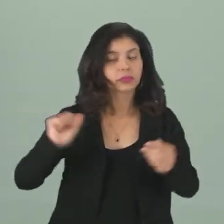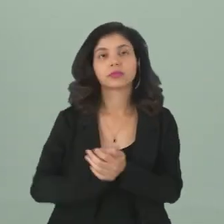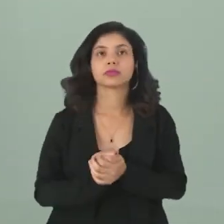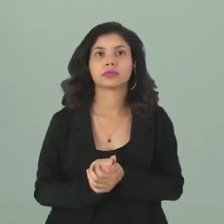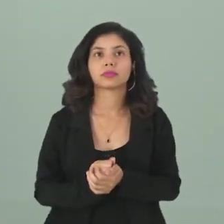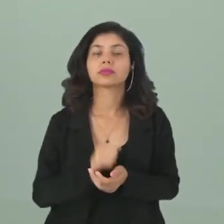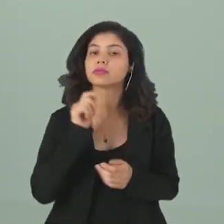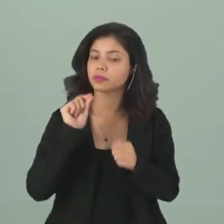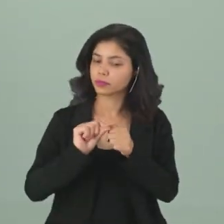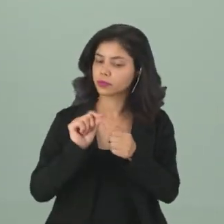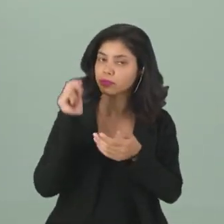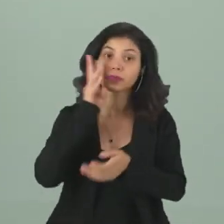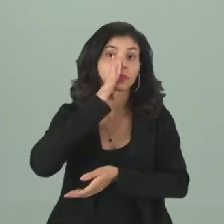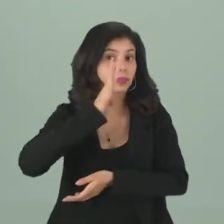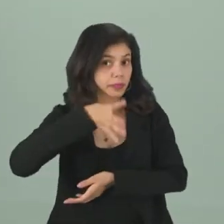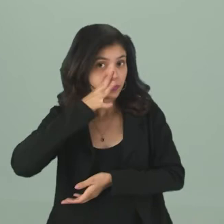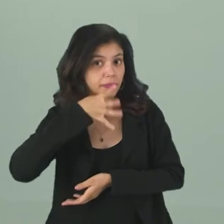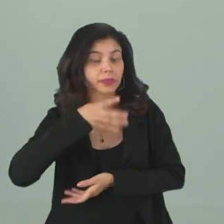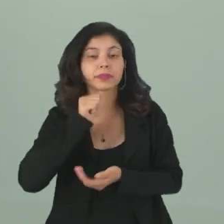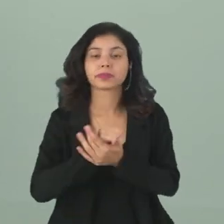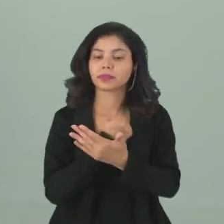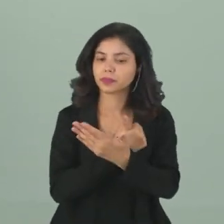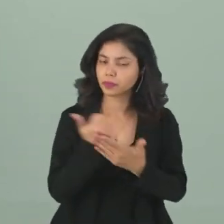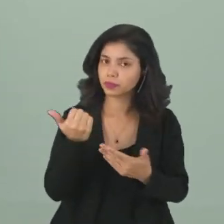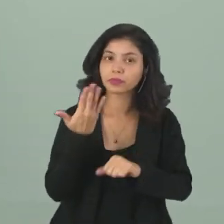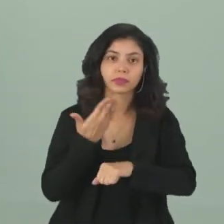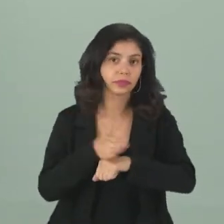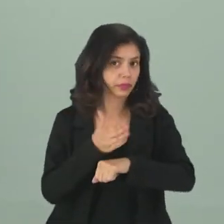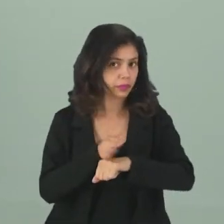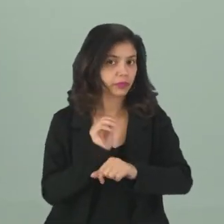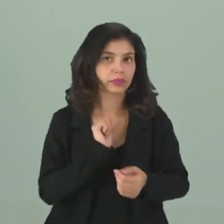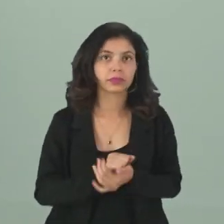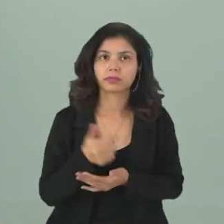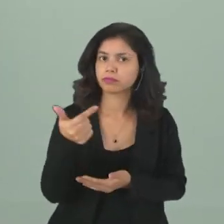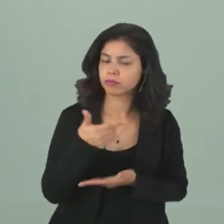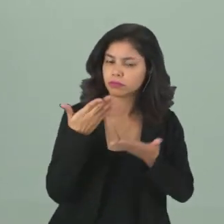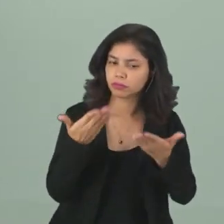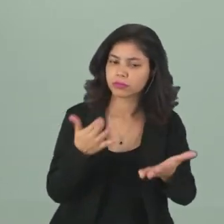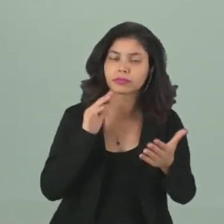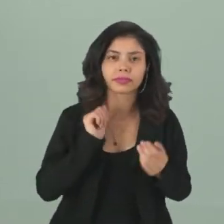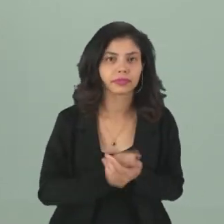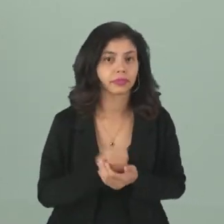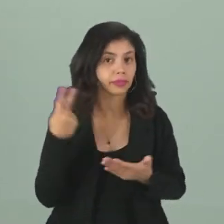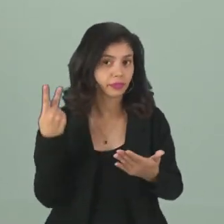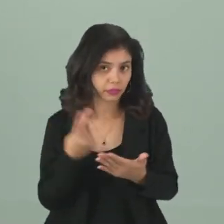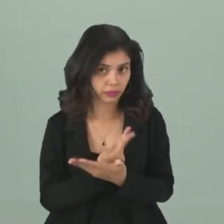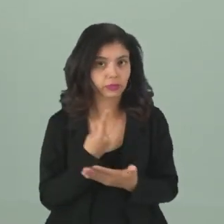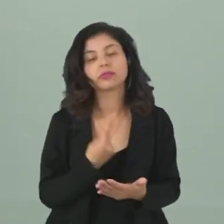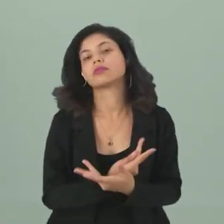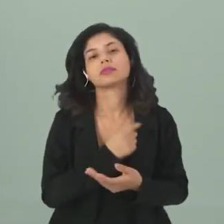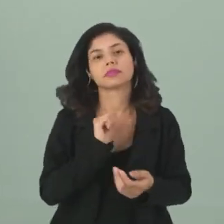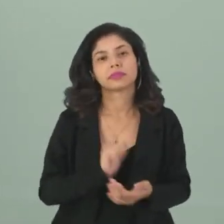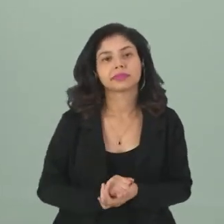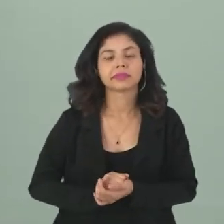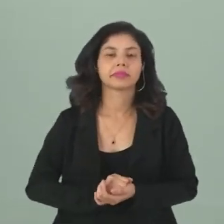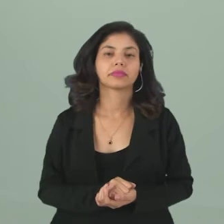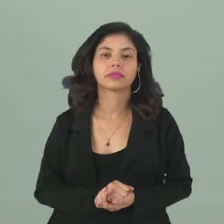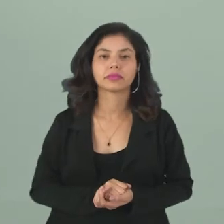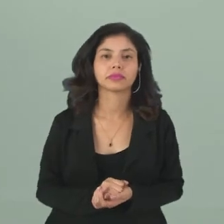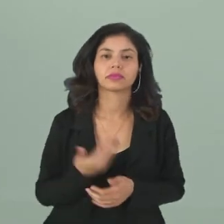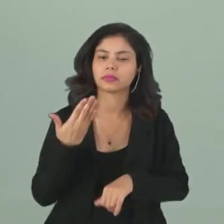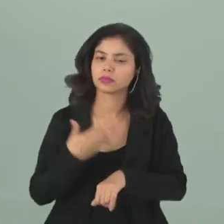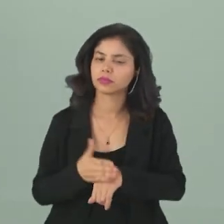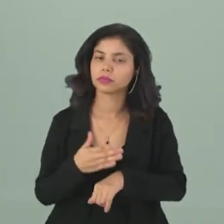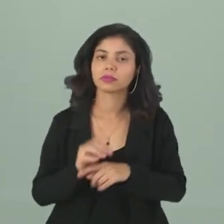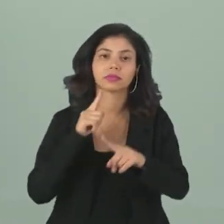elaborou para criticar as ações e práticas que, segundo ele, eram erradas e errôneas praticadas